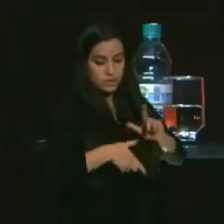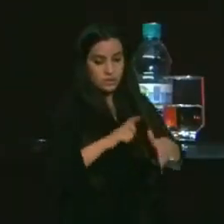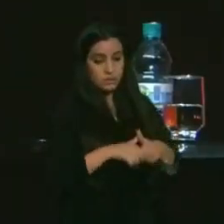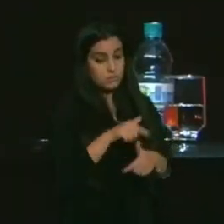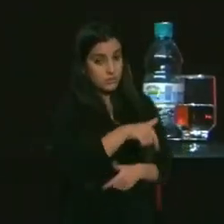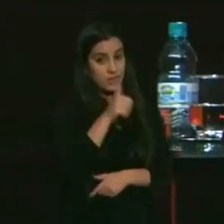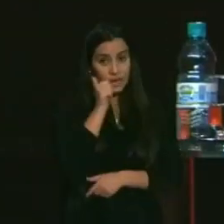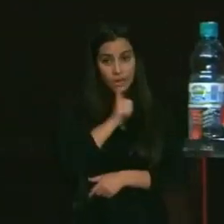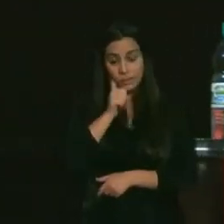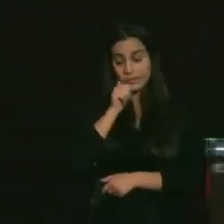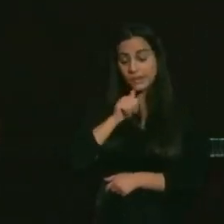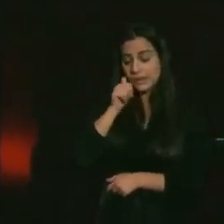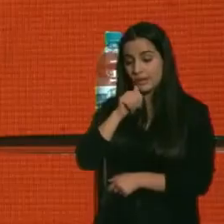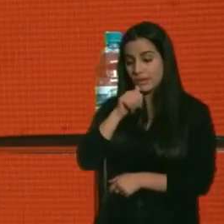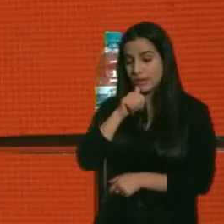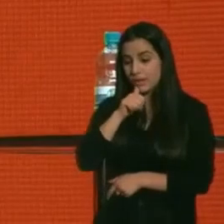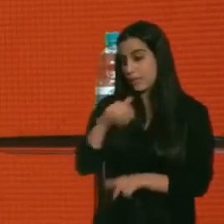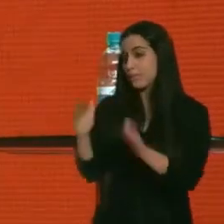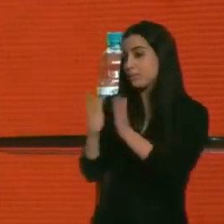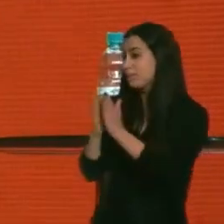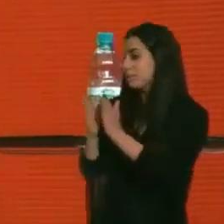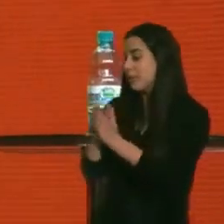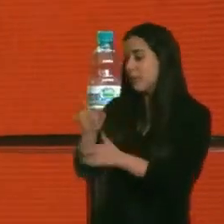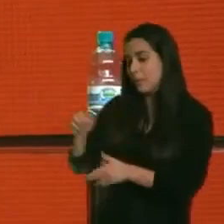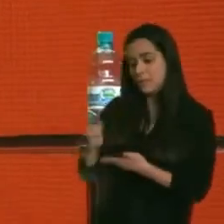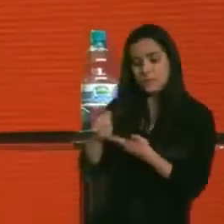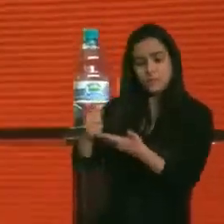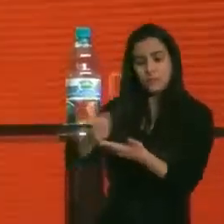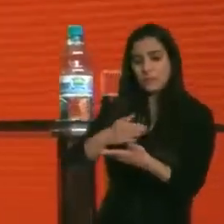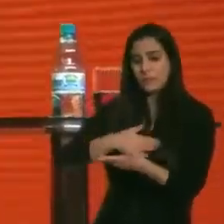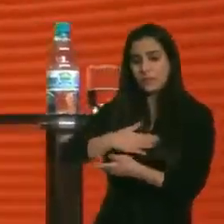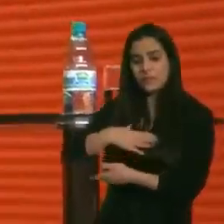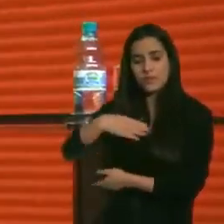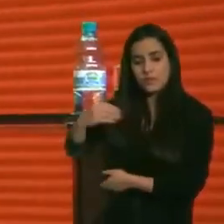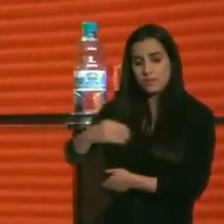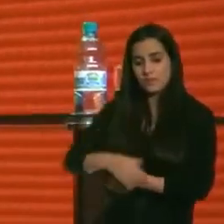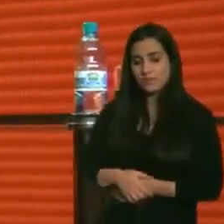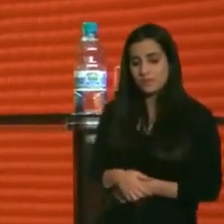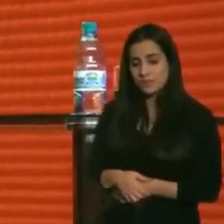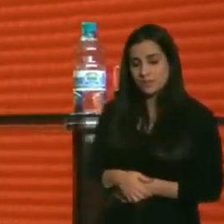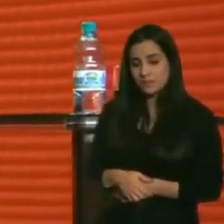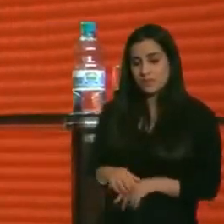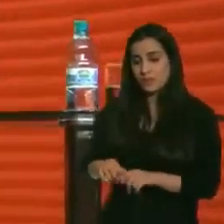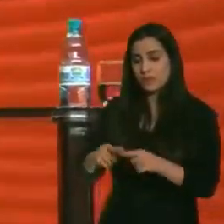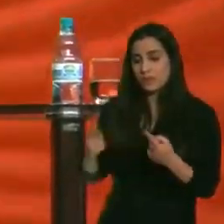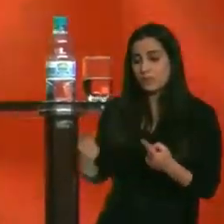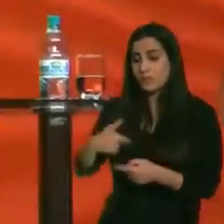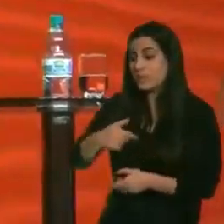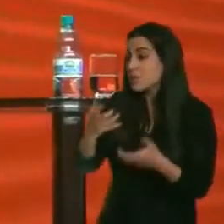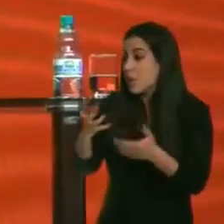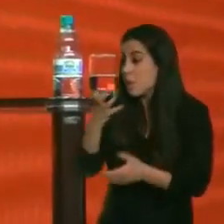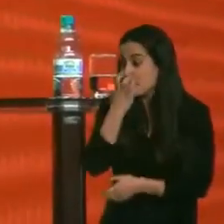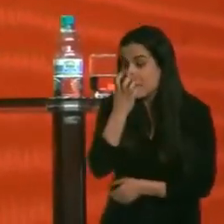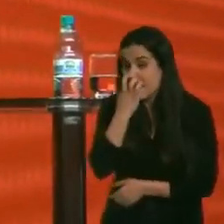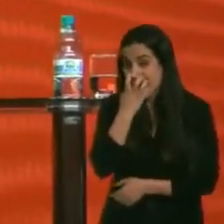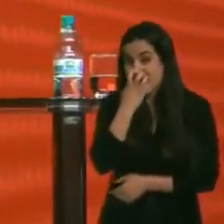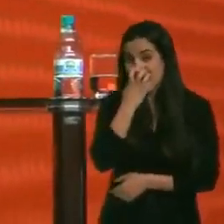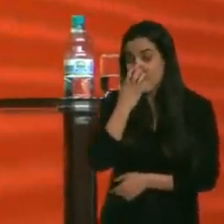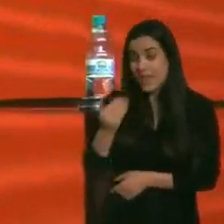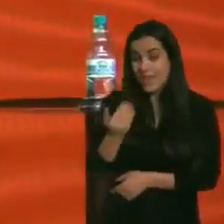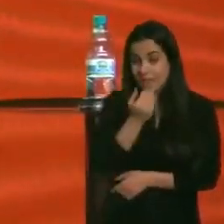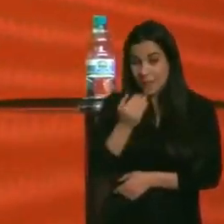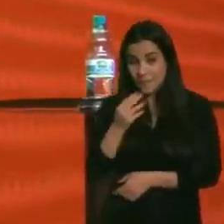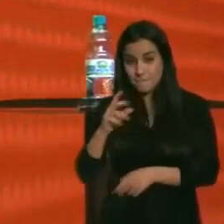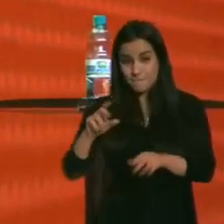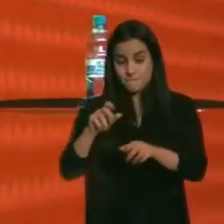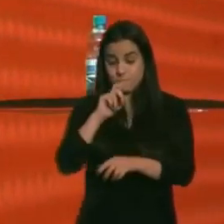aquela mulher implora pelas migalhas. Ela diz: mas mesmo os cachorrinhos comem das migalhas